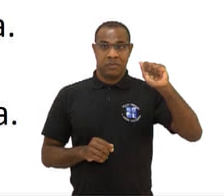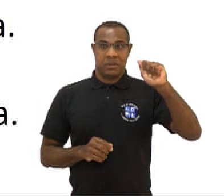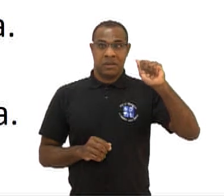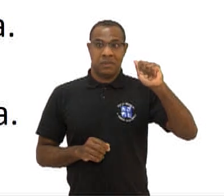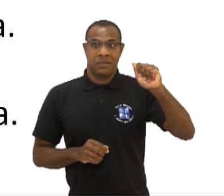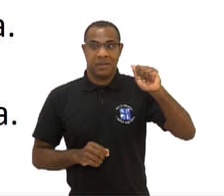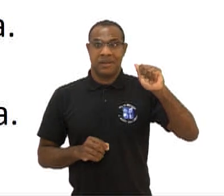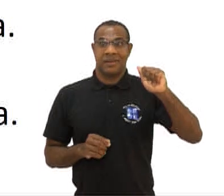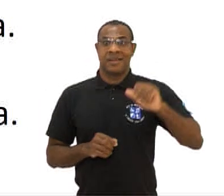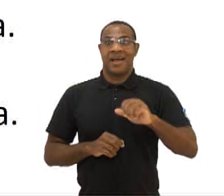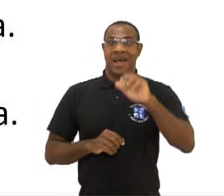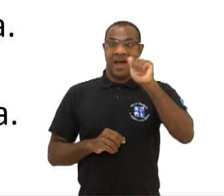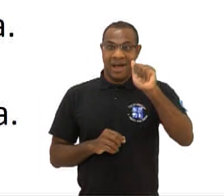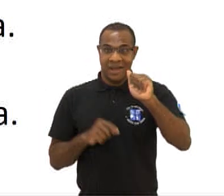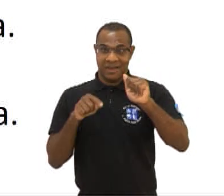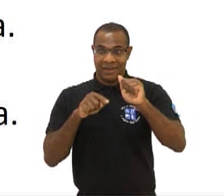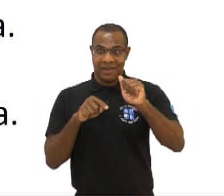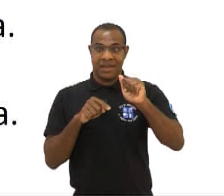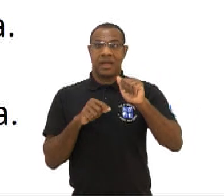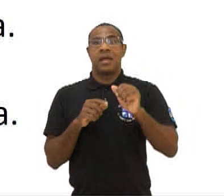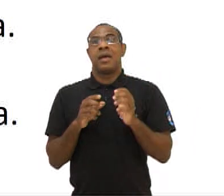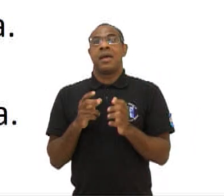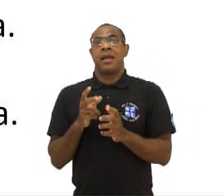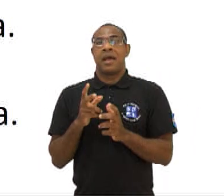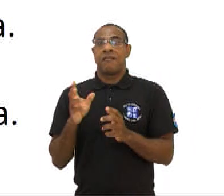e a velocidade do carrinho B é